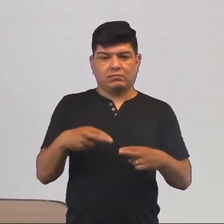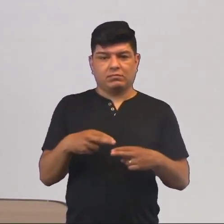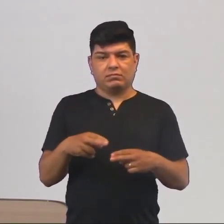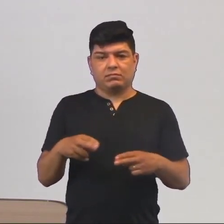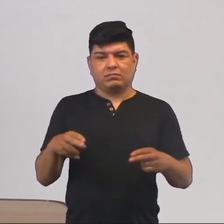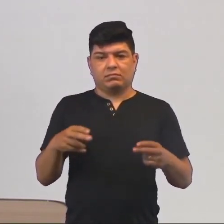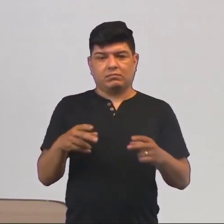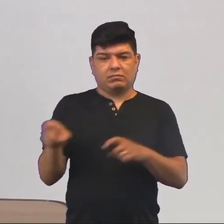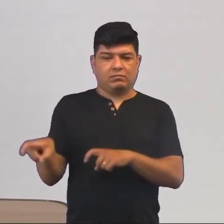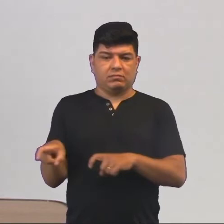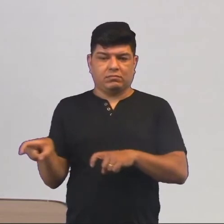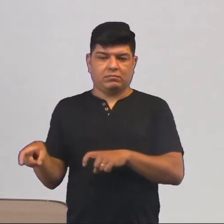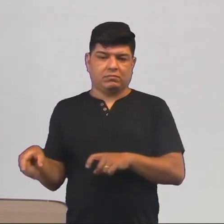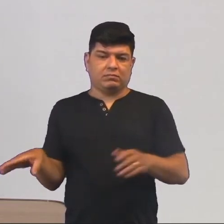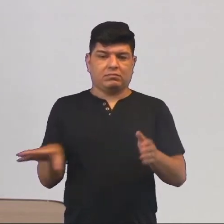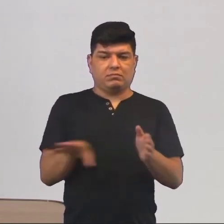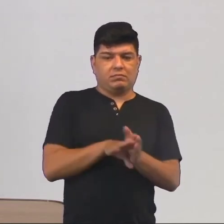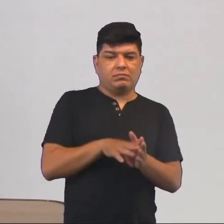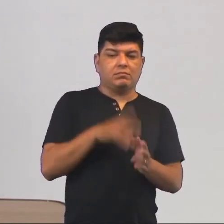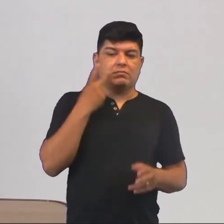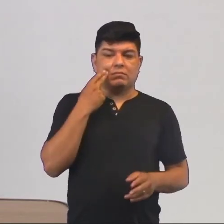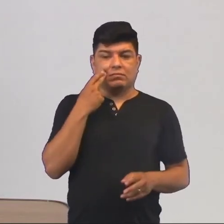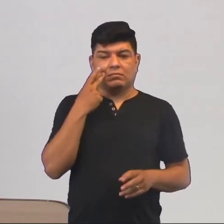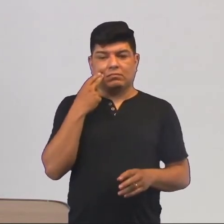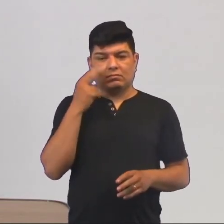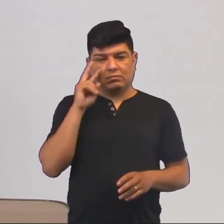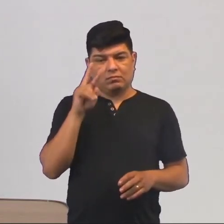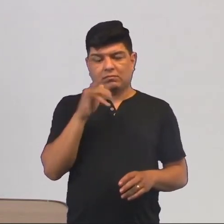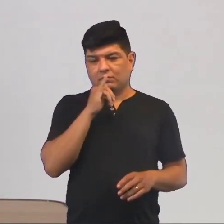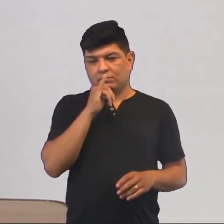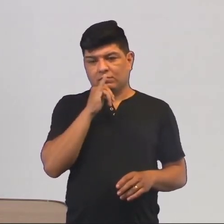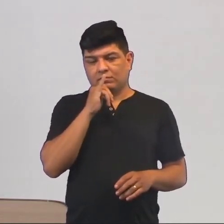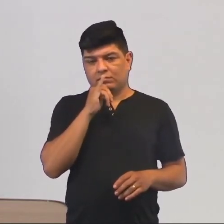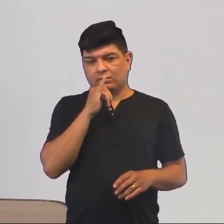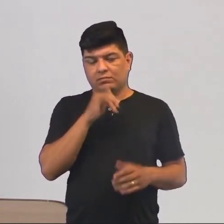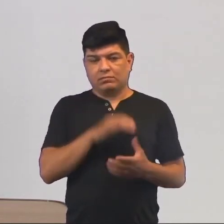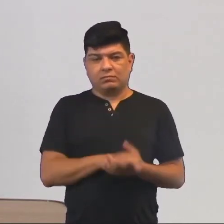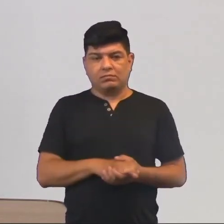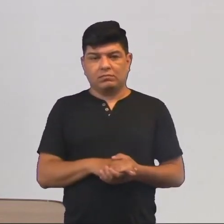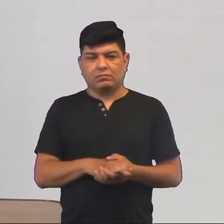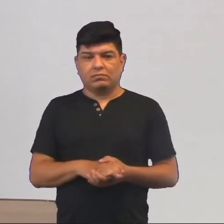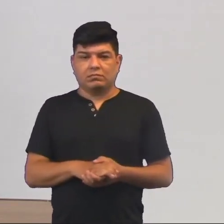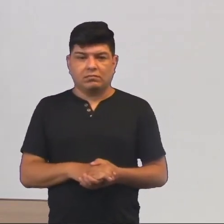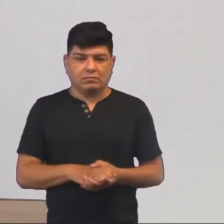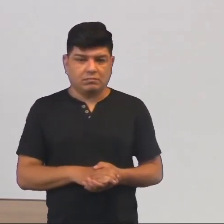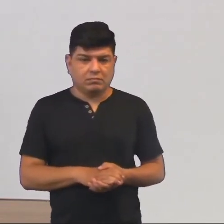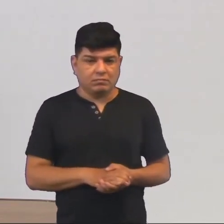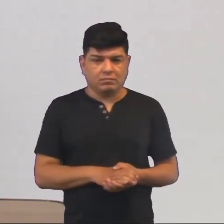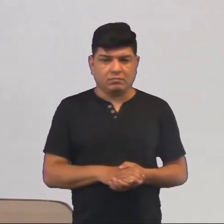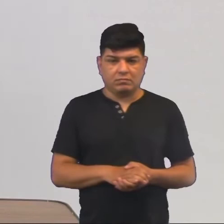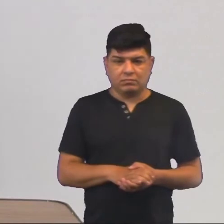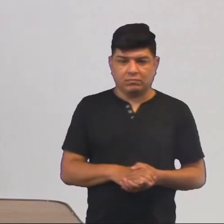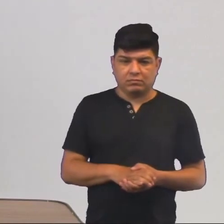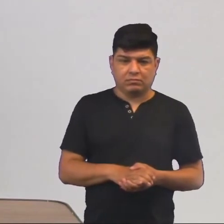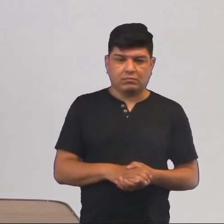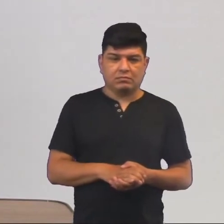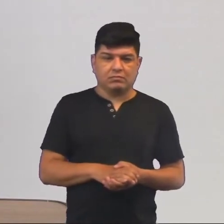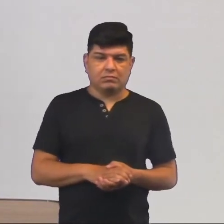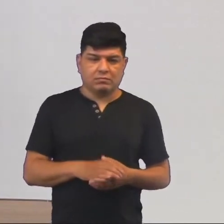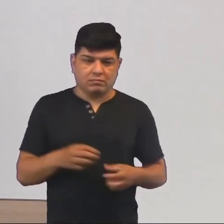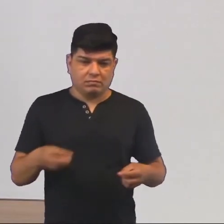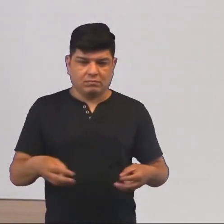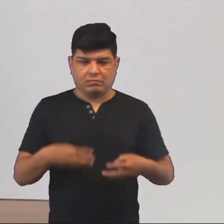que vêm do campo para a cidade, eles podem vir naturalmente, como a gente vê o exemplo, vamos supor, como a gente vê aqui, ó,